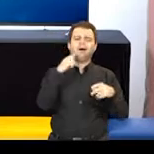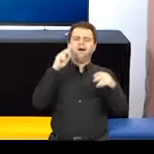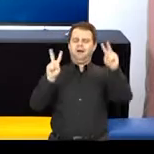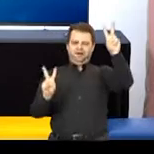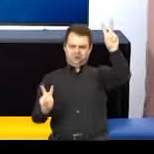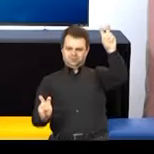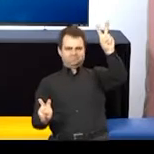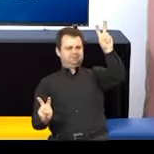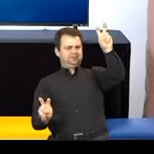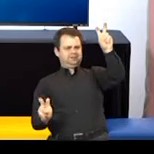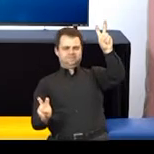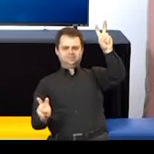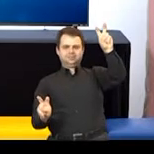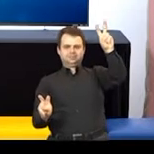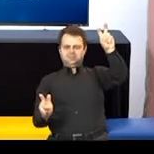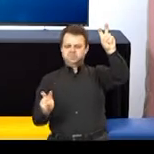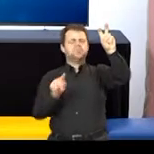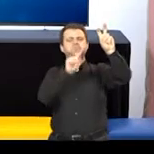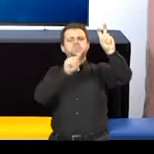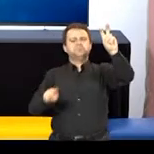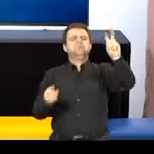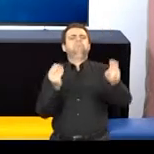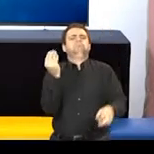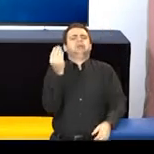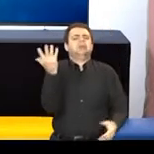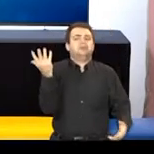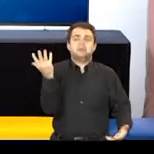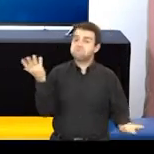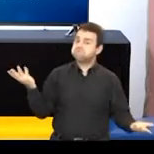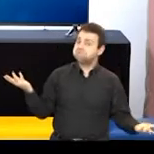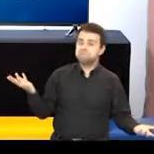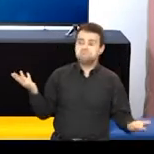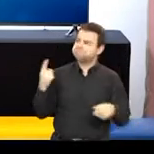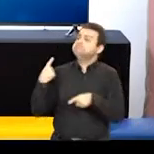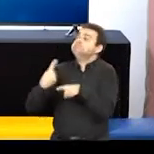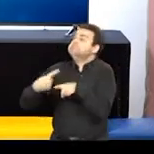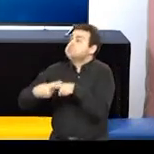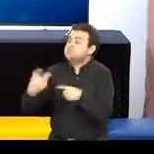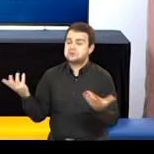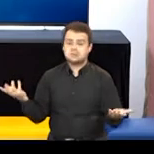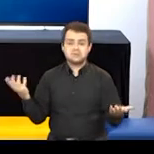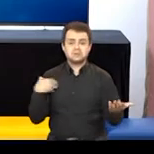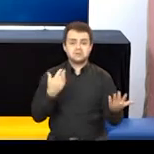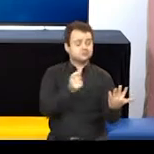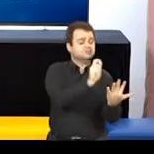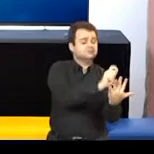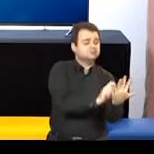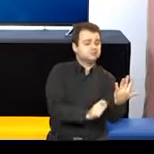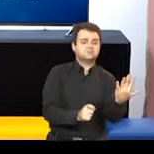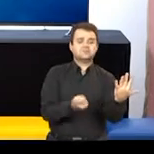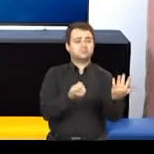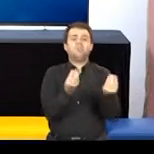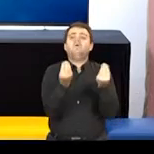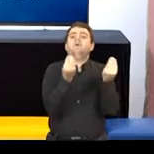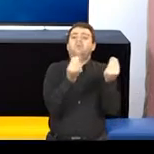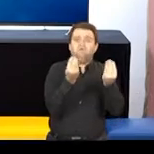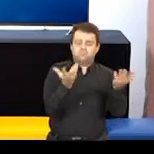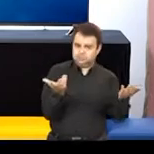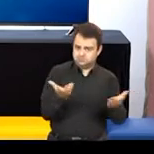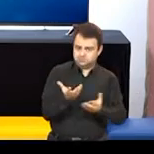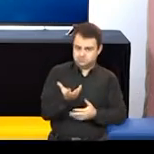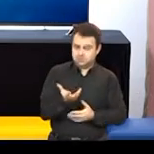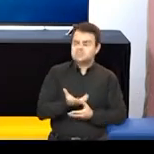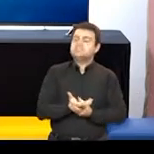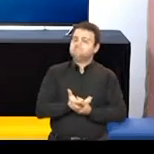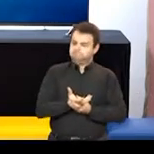as famosas aspas, que muitas vezes a gente não sabe o porquê e nem como usamos elas. Primeira regra que a